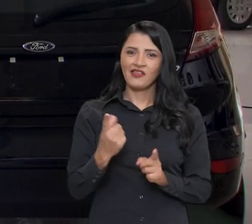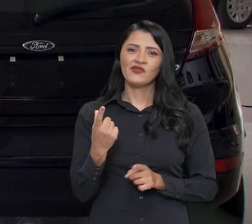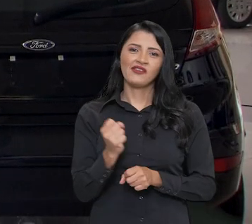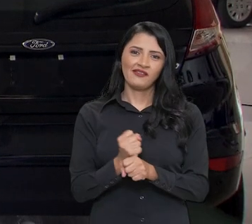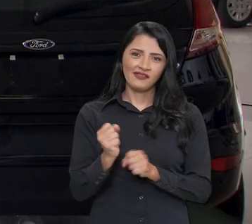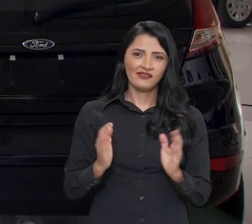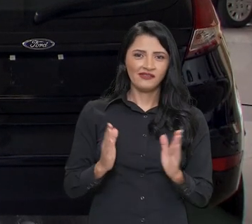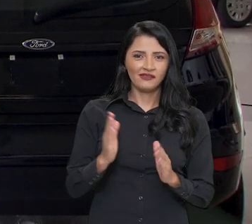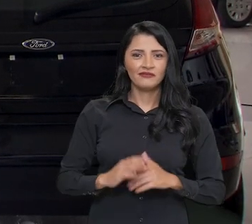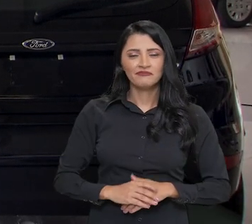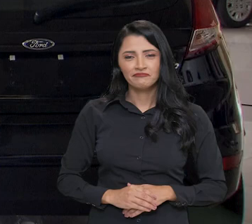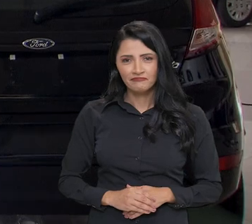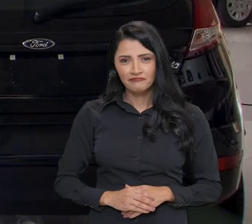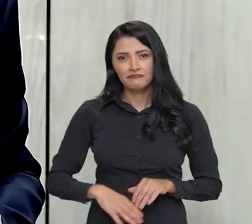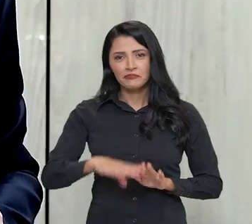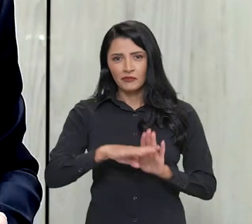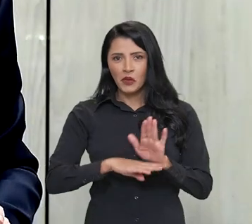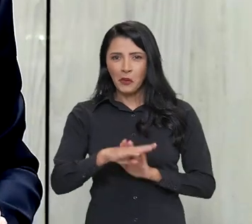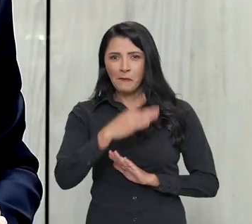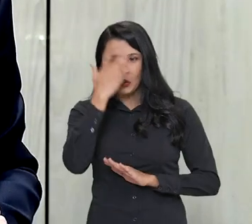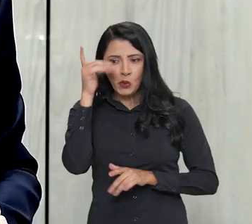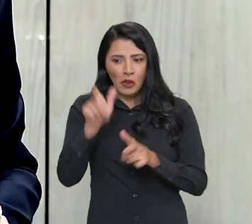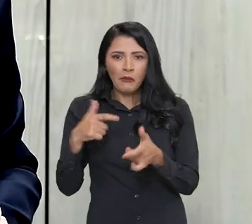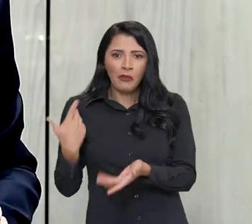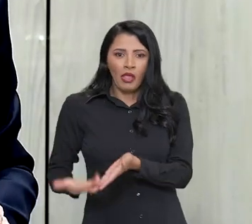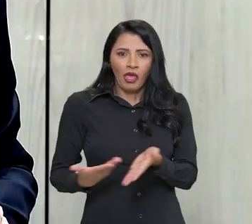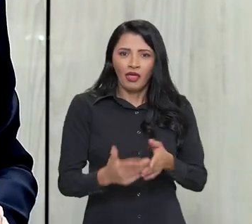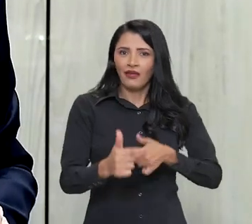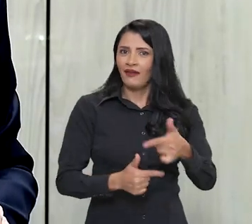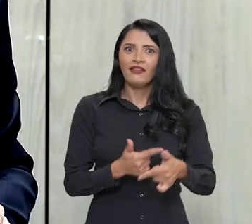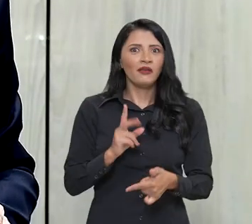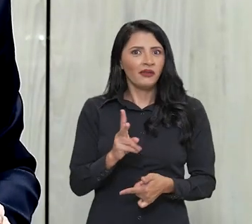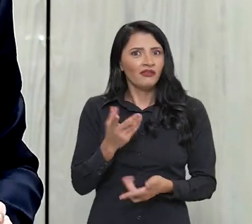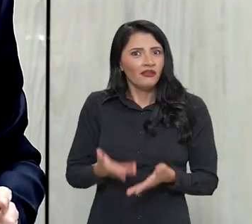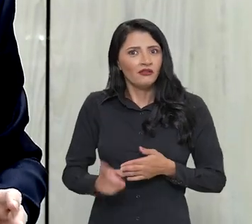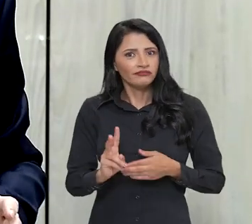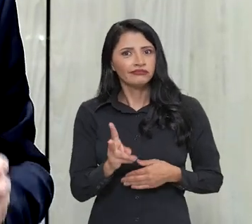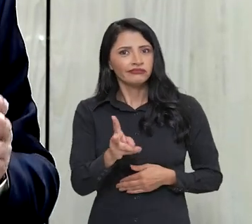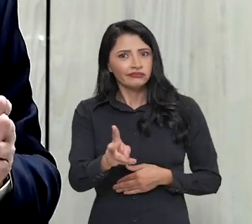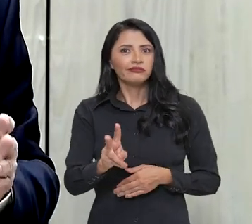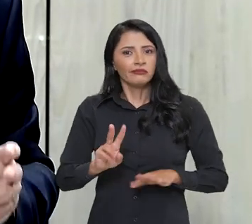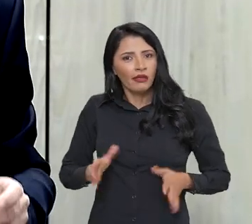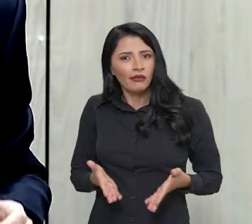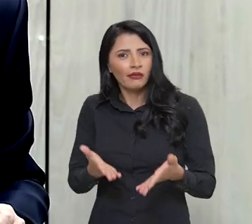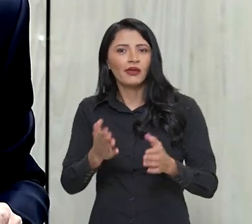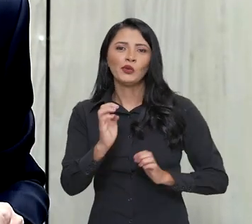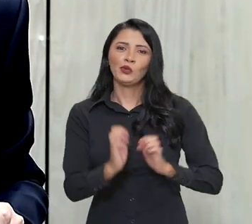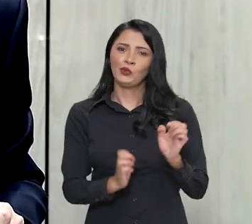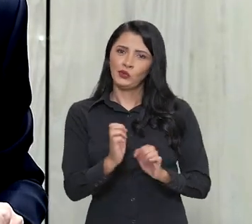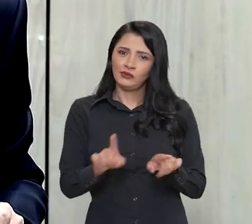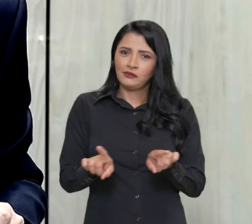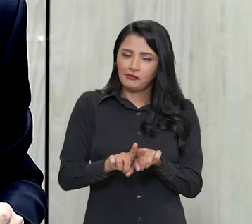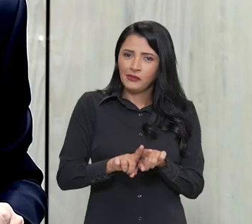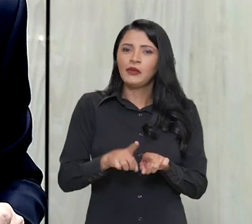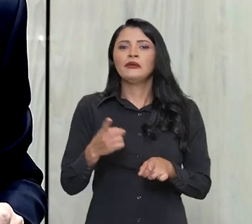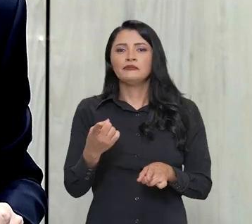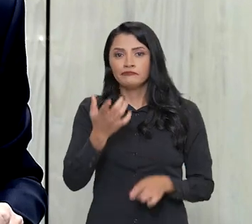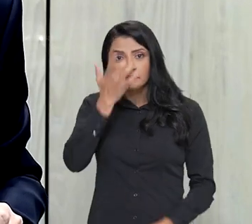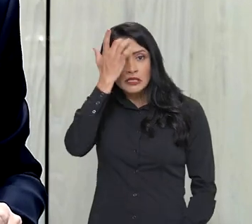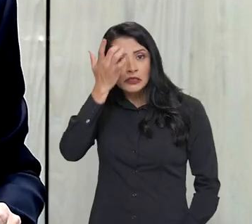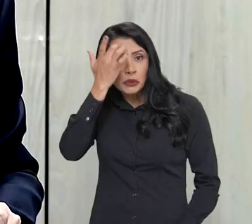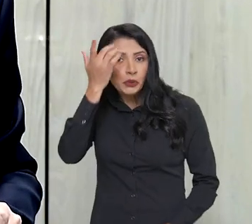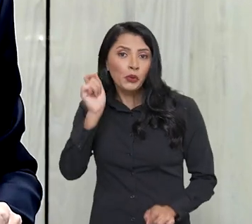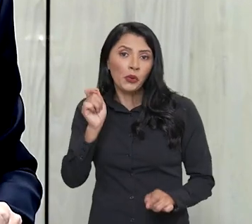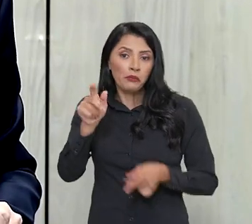leves dos últimos 10 anos. Acho que o programa salvou o emprego, impulsionou a indústria,